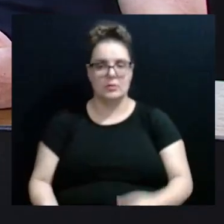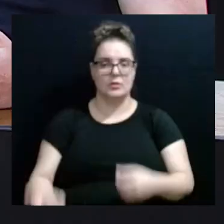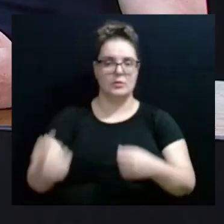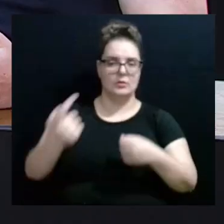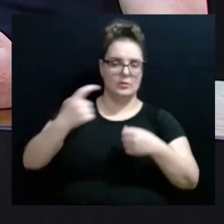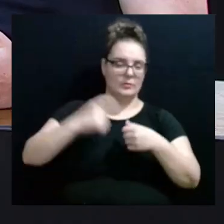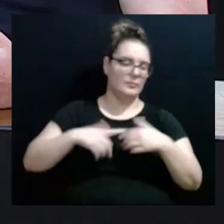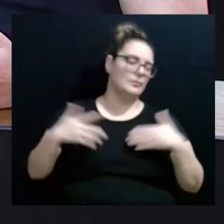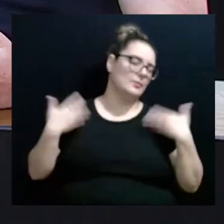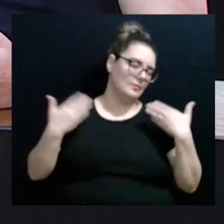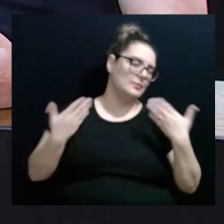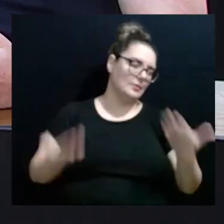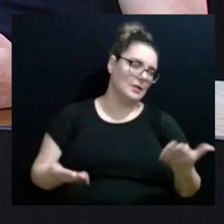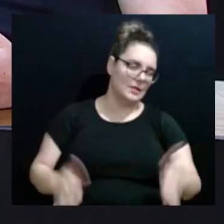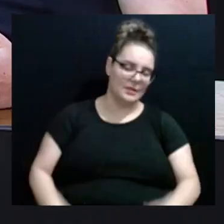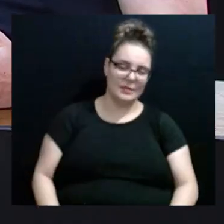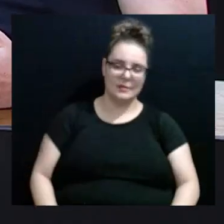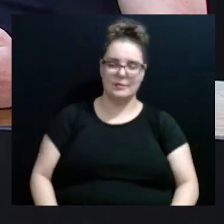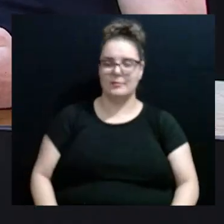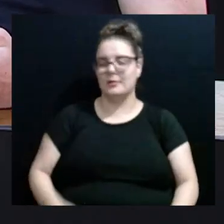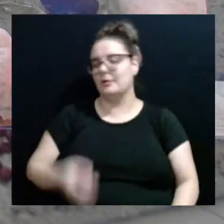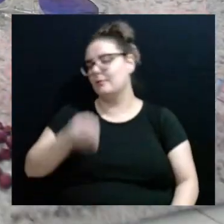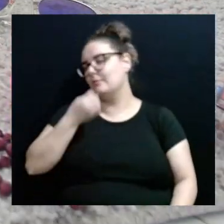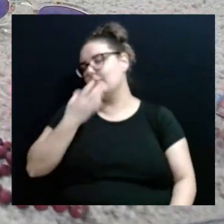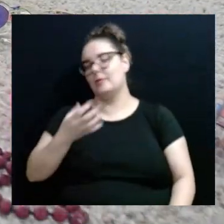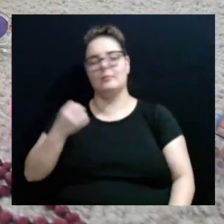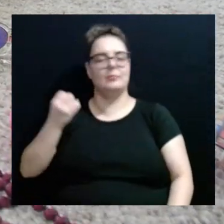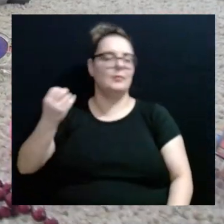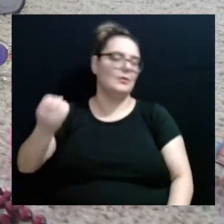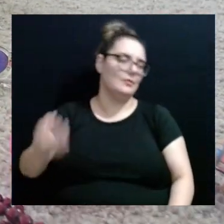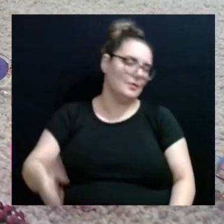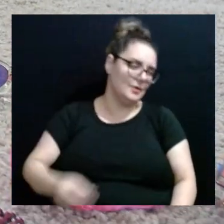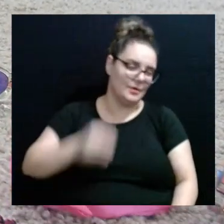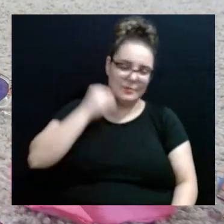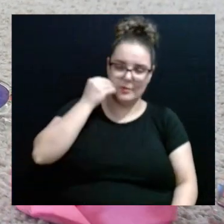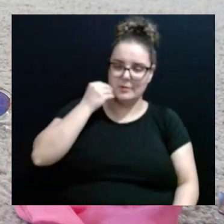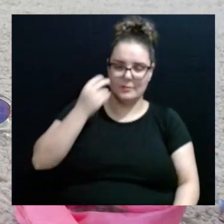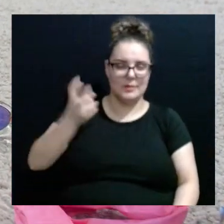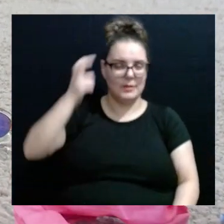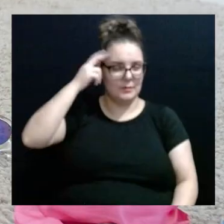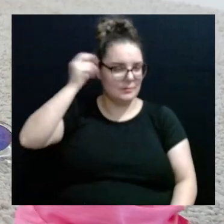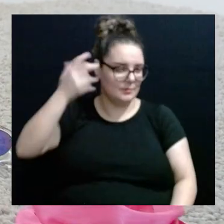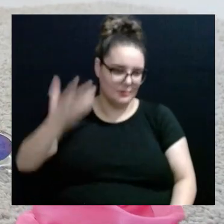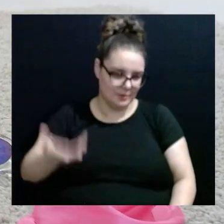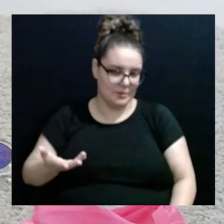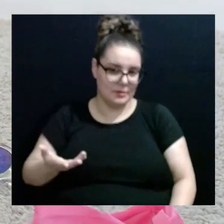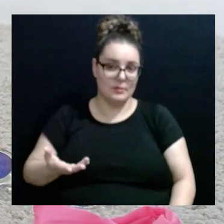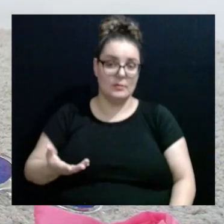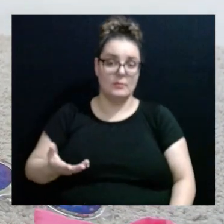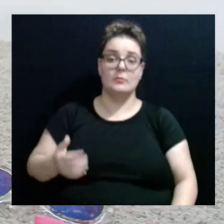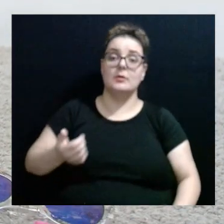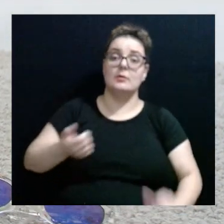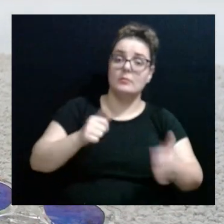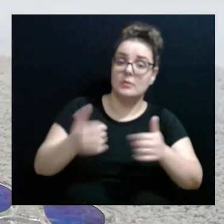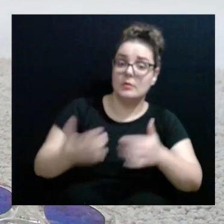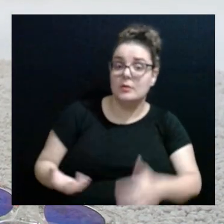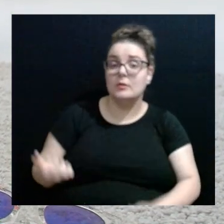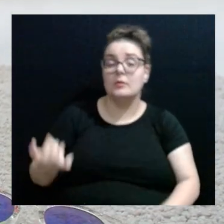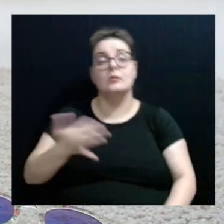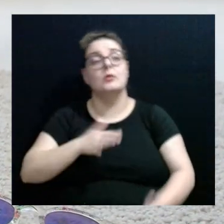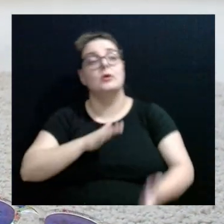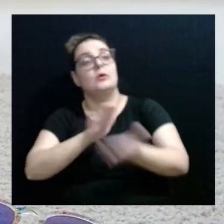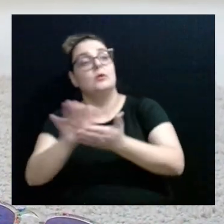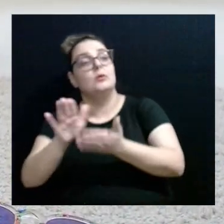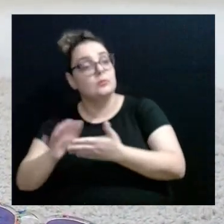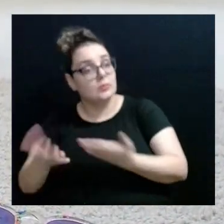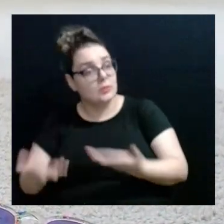sozinho, você voltar com aquela alegria, né, que é uma viagem, né, ter essa experiência cultural e tudo mais. Mas fazer um balanço,